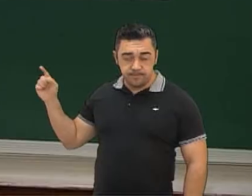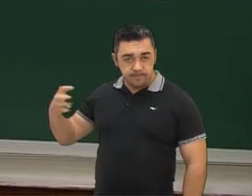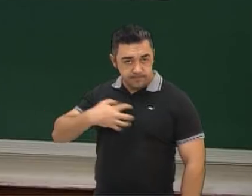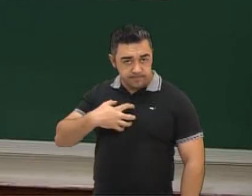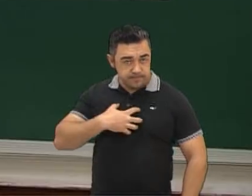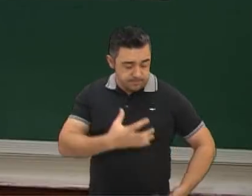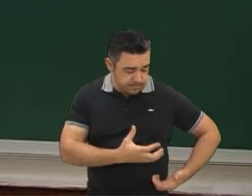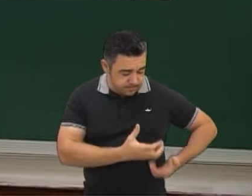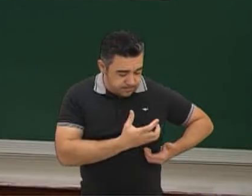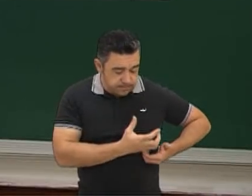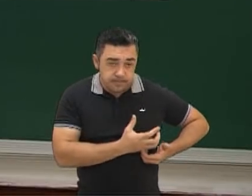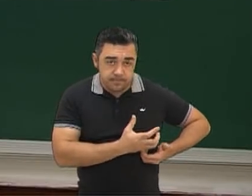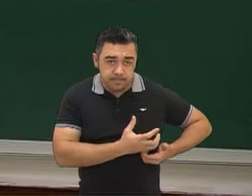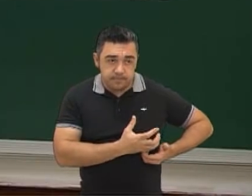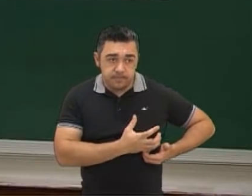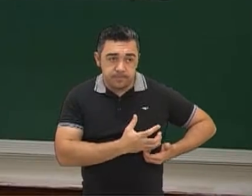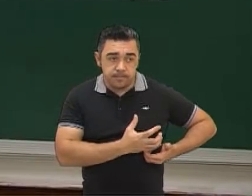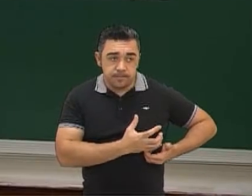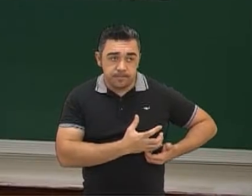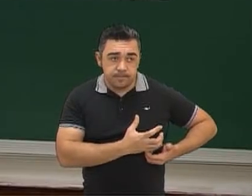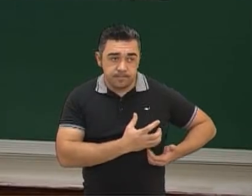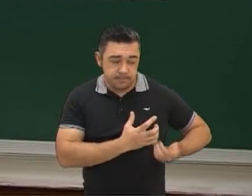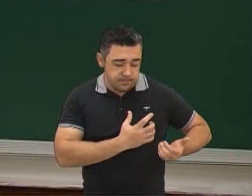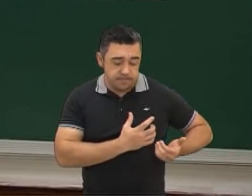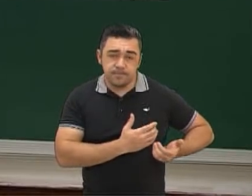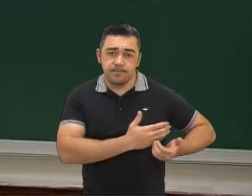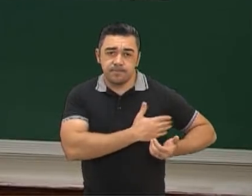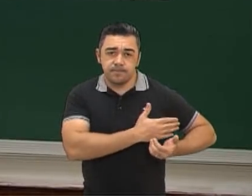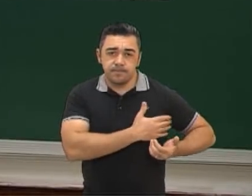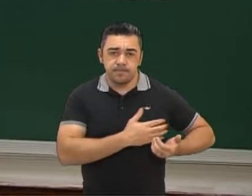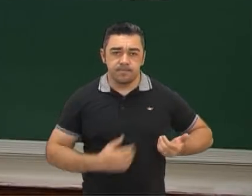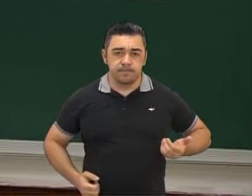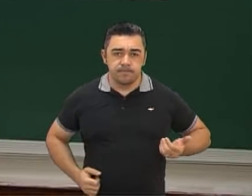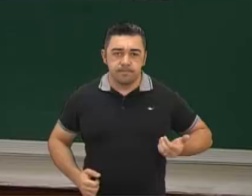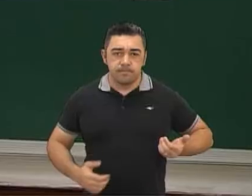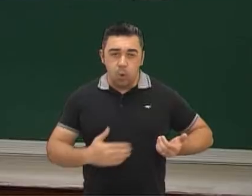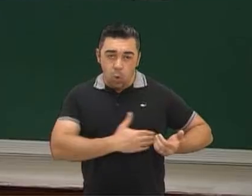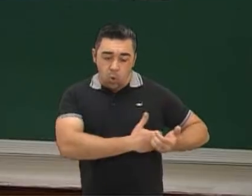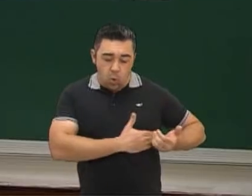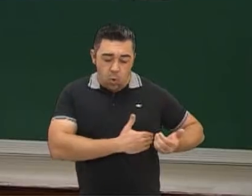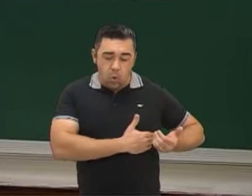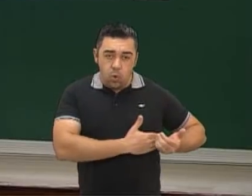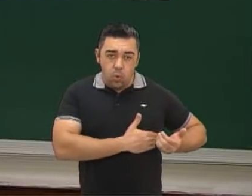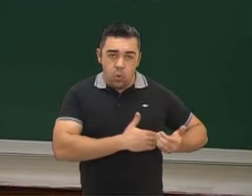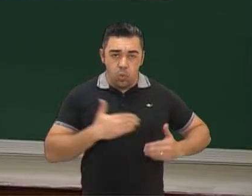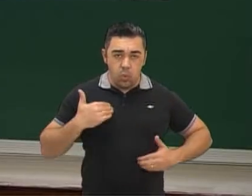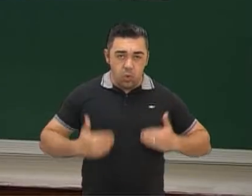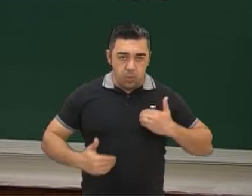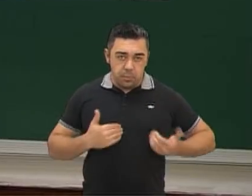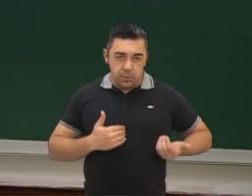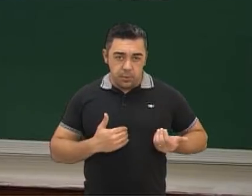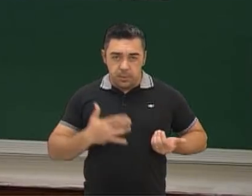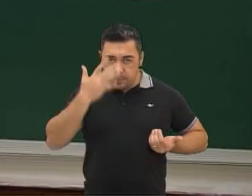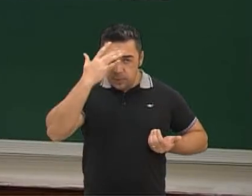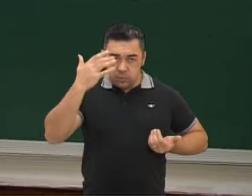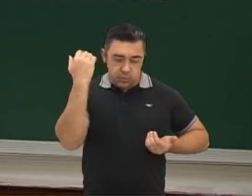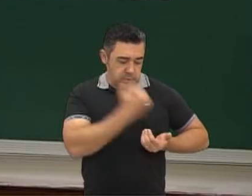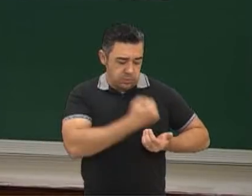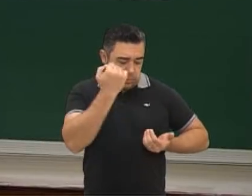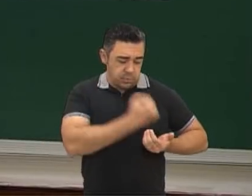forma, tá? Dessa forma, ele tem a bola presa contra o corpo, e se algum adversário